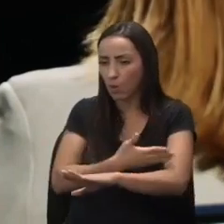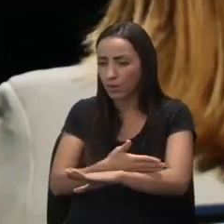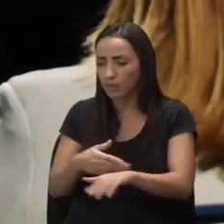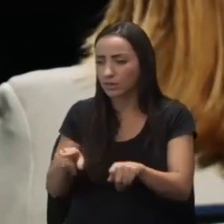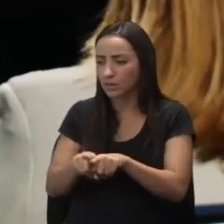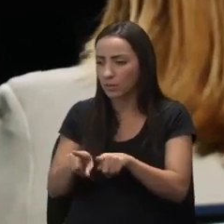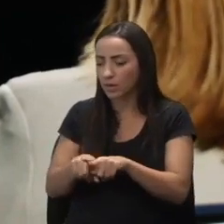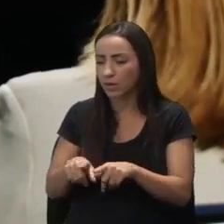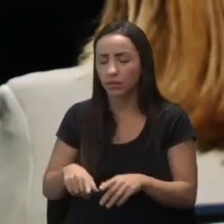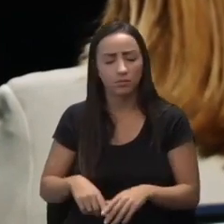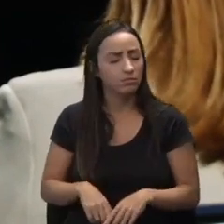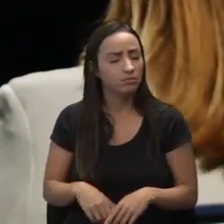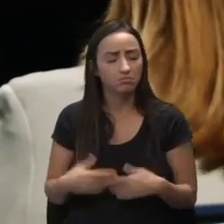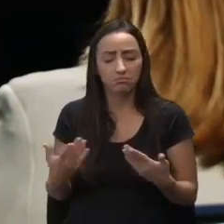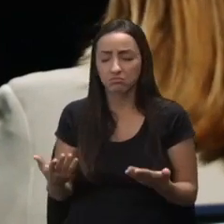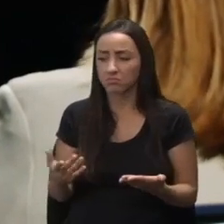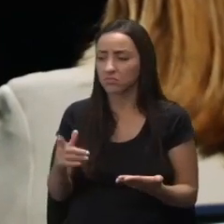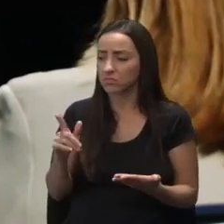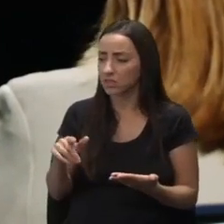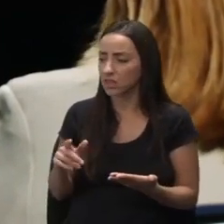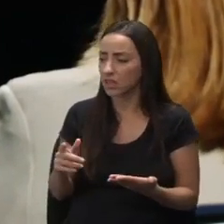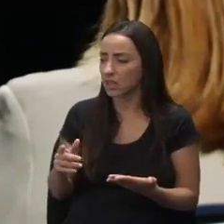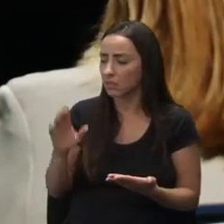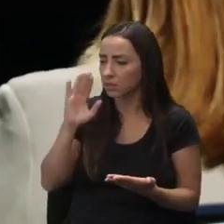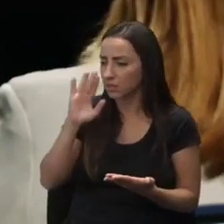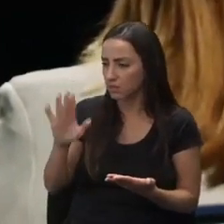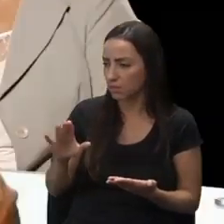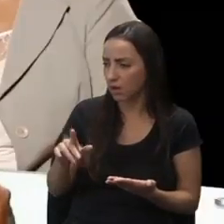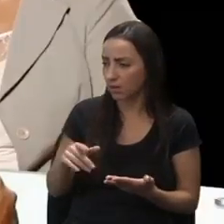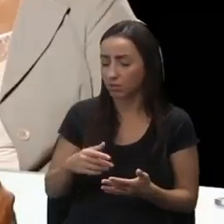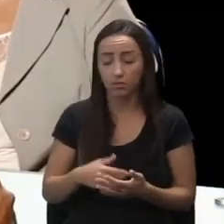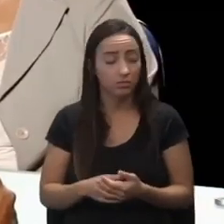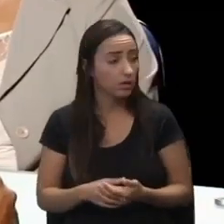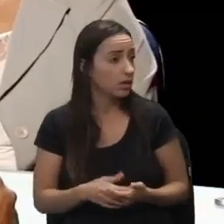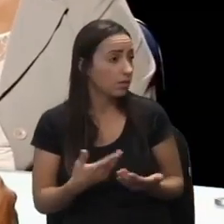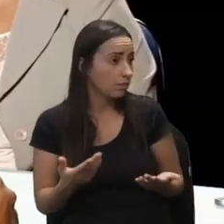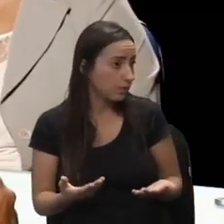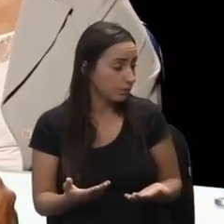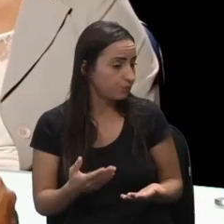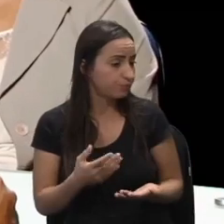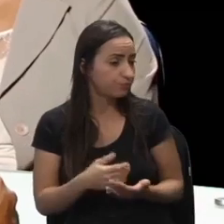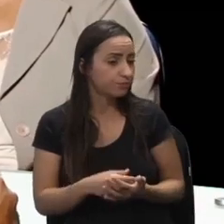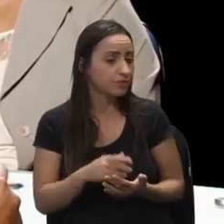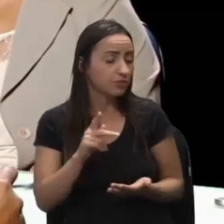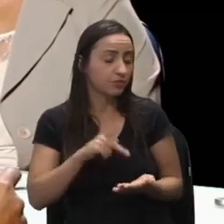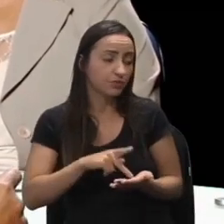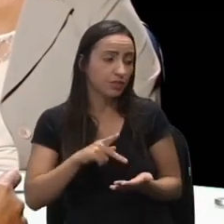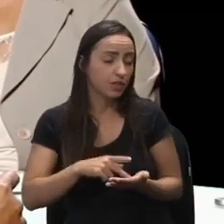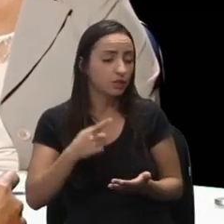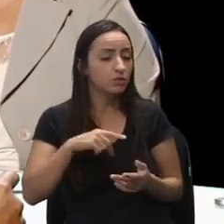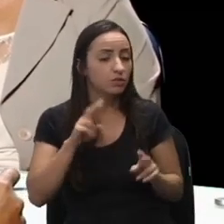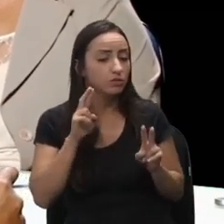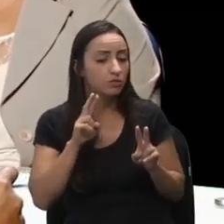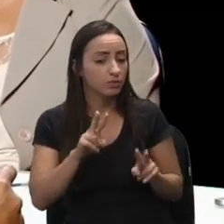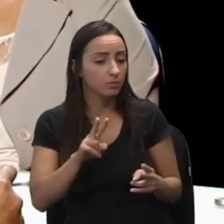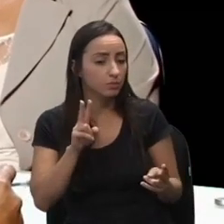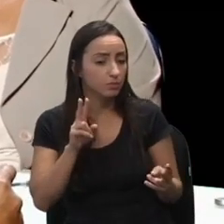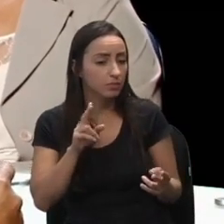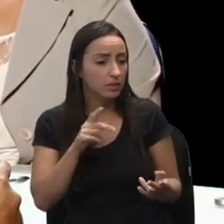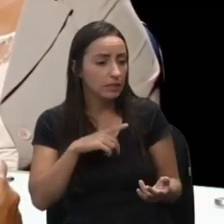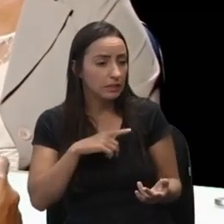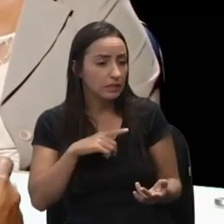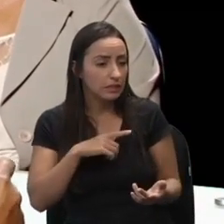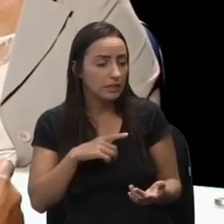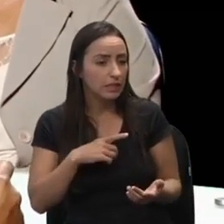Isso é prevalência nas ocorrências de afastamento? Bom, Thiago, realmente a gente observou que este CID,